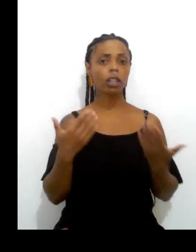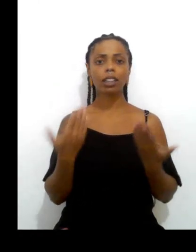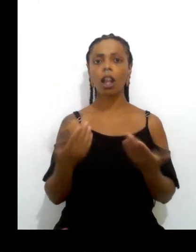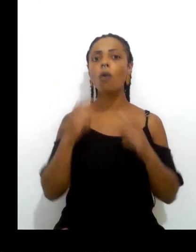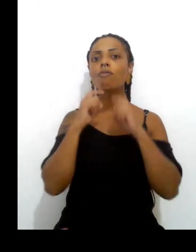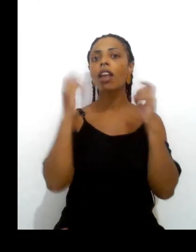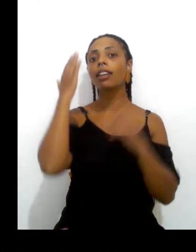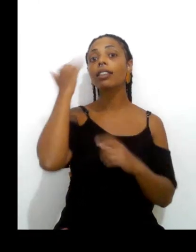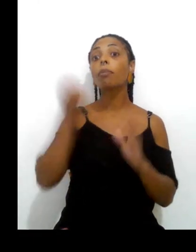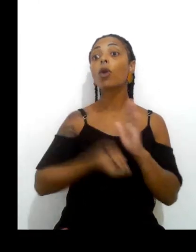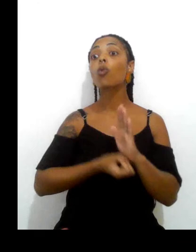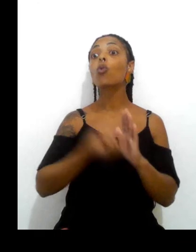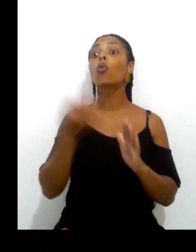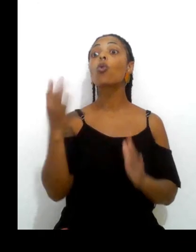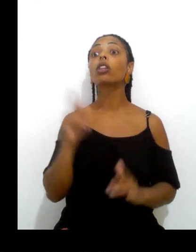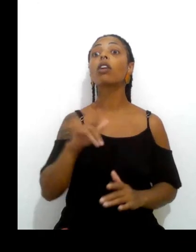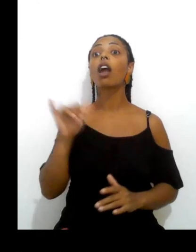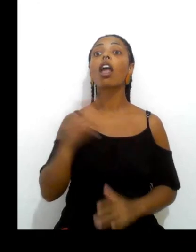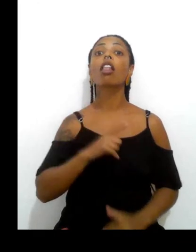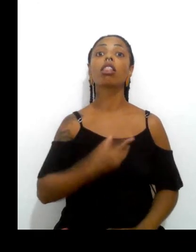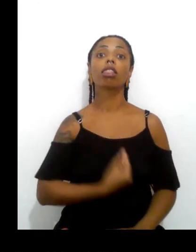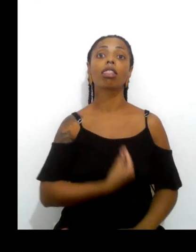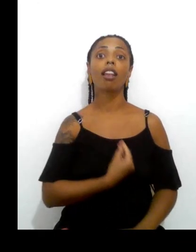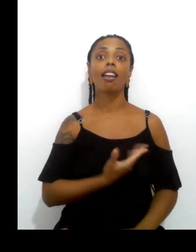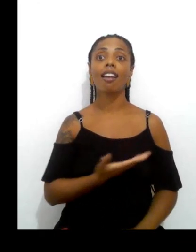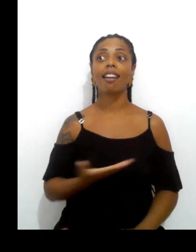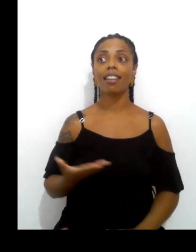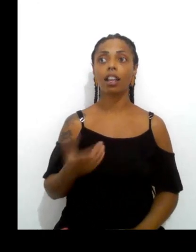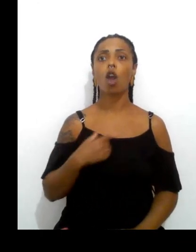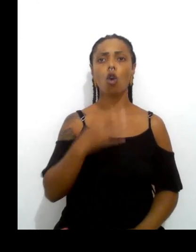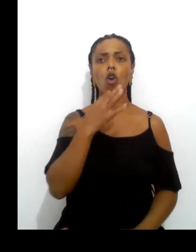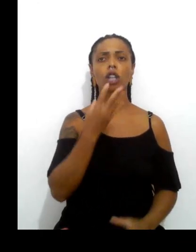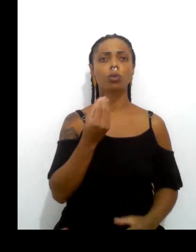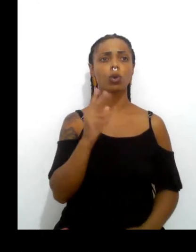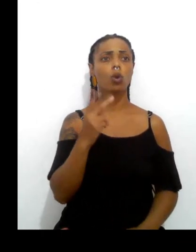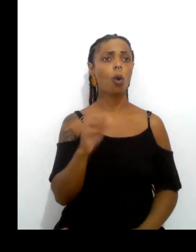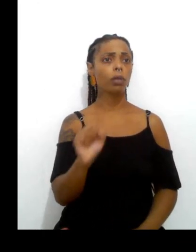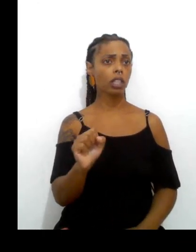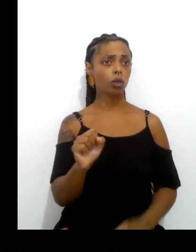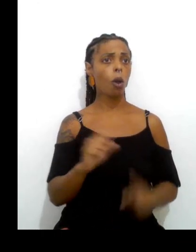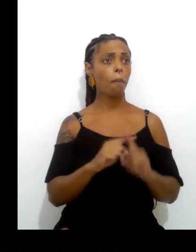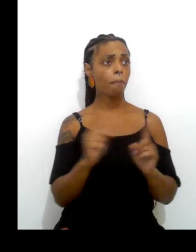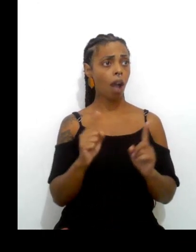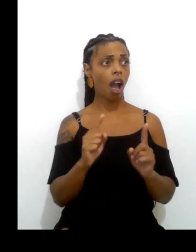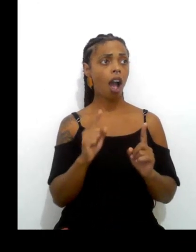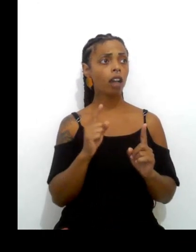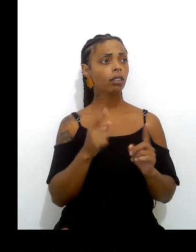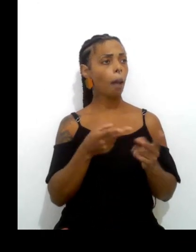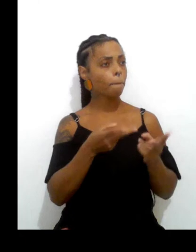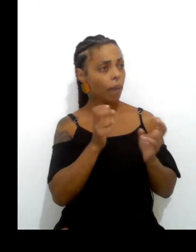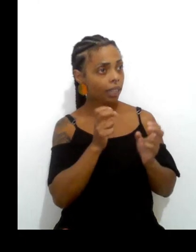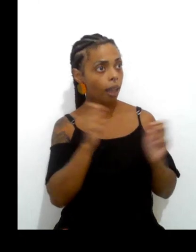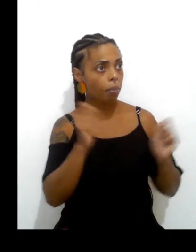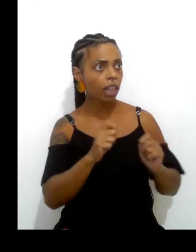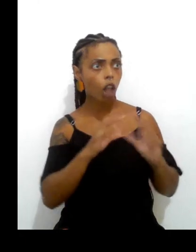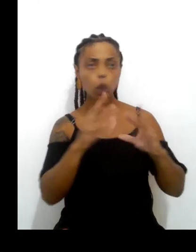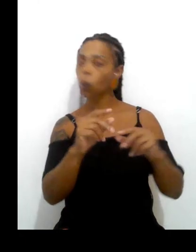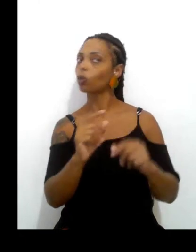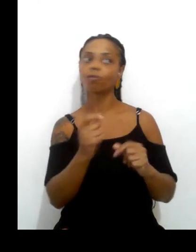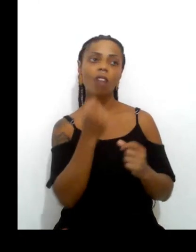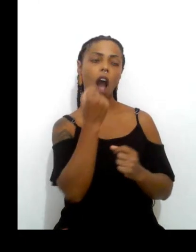somos conheço muitos homossexuais e apenas meia dúzia poderia ser reconhecida pelos seus modos